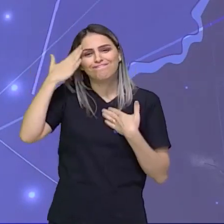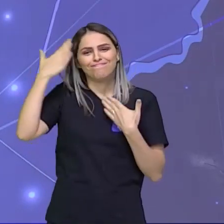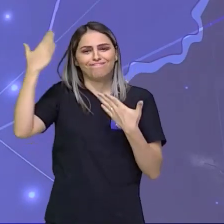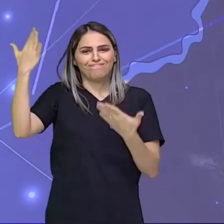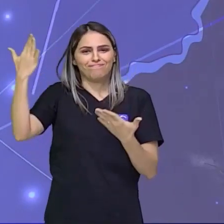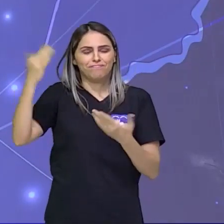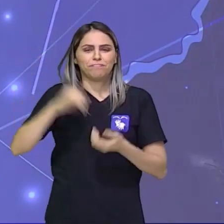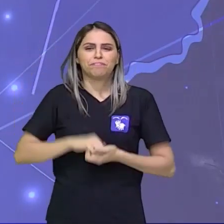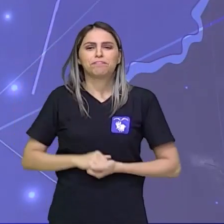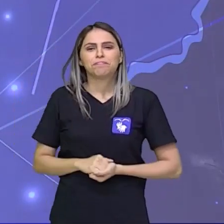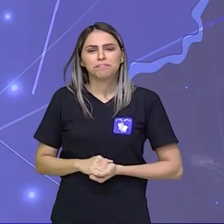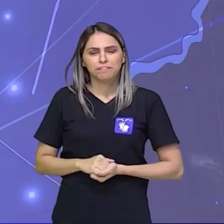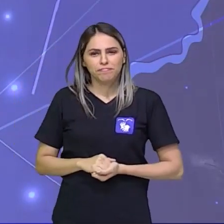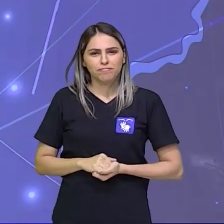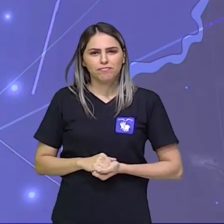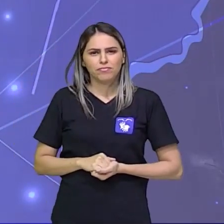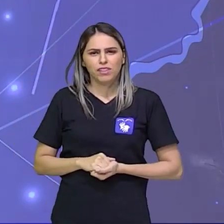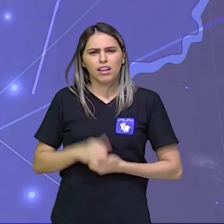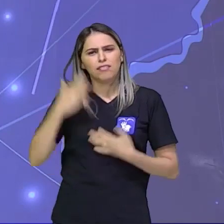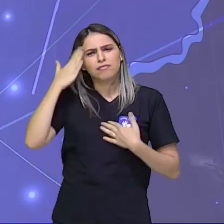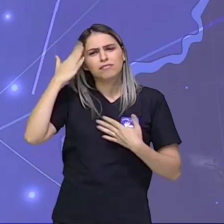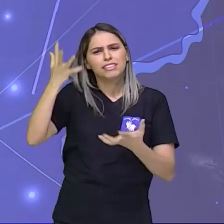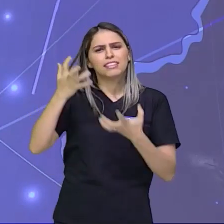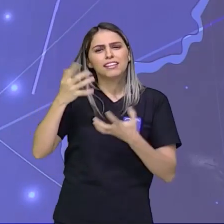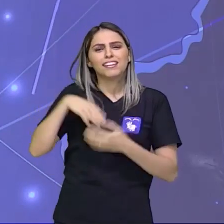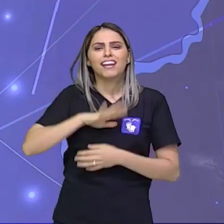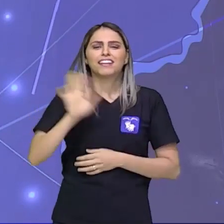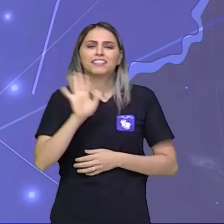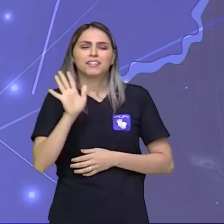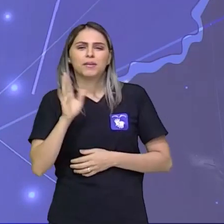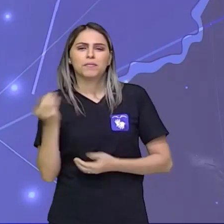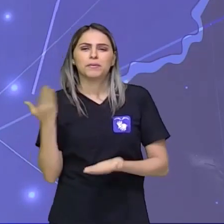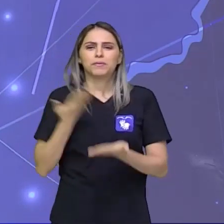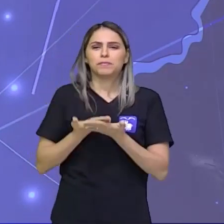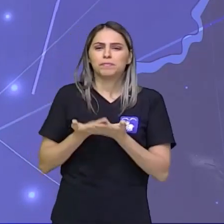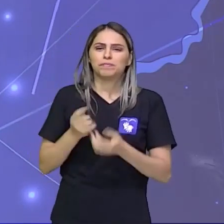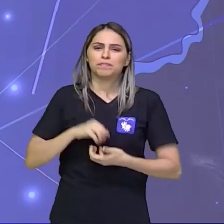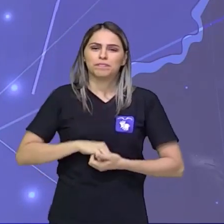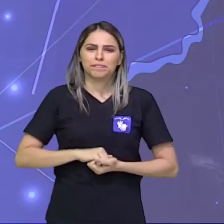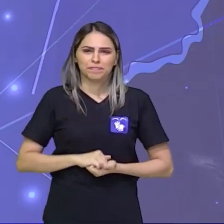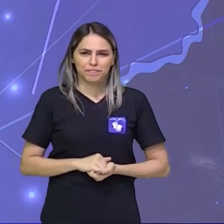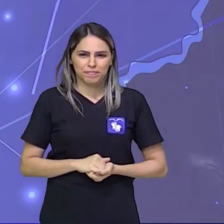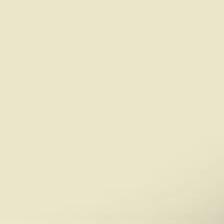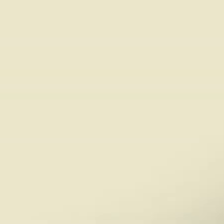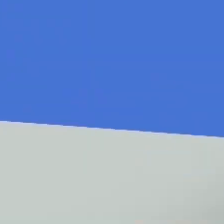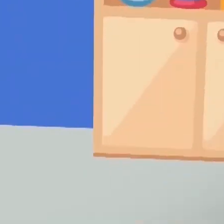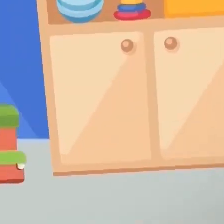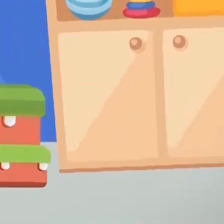Obrigada, eu gostaria de agradecer a todos vocês e até a próxima aula. Tchau!